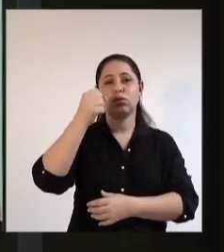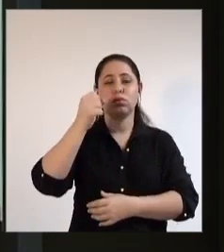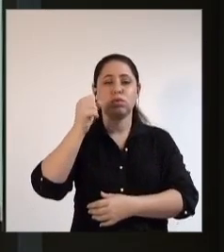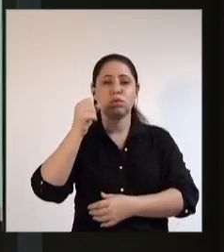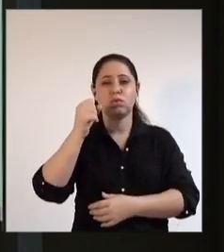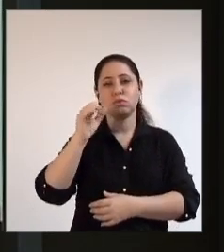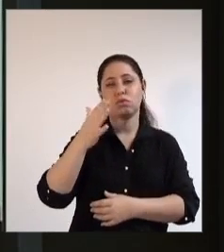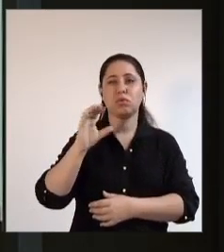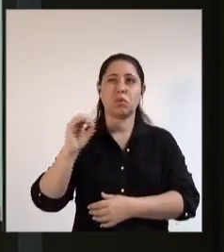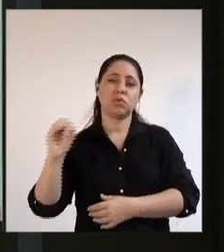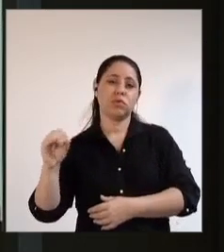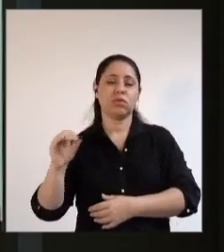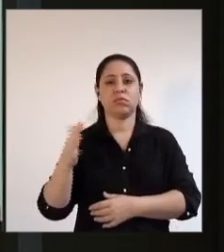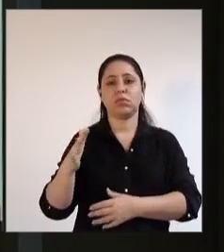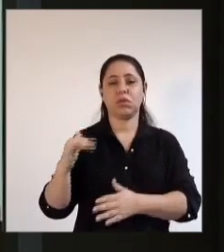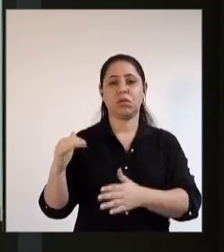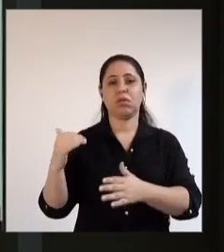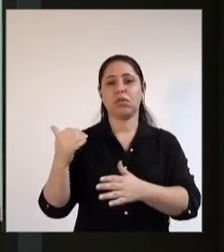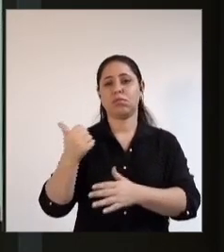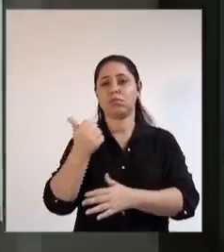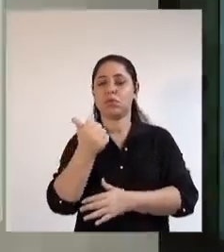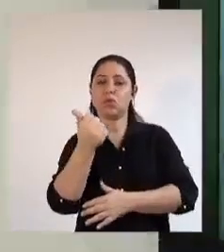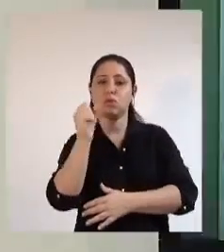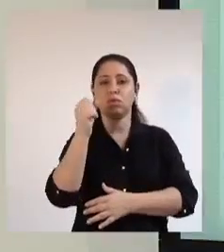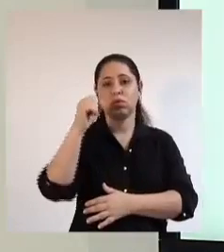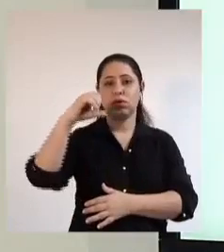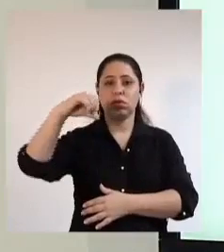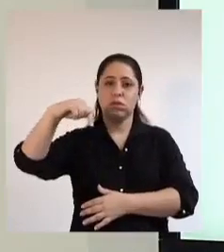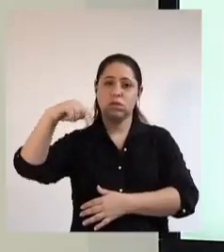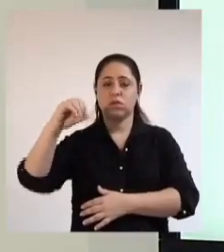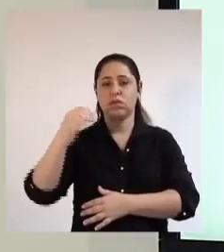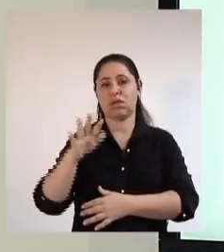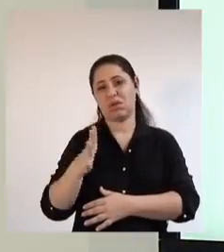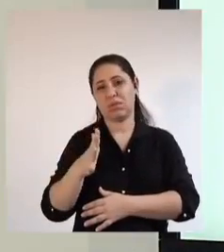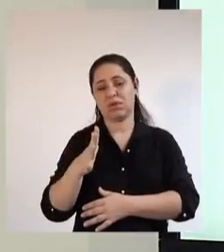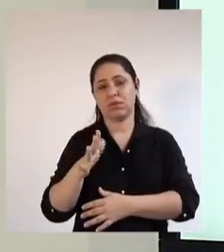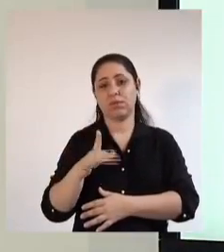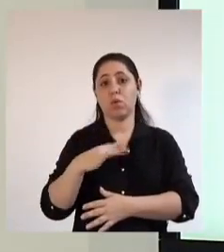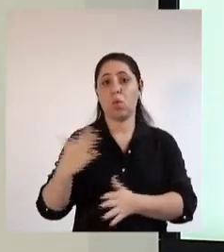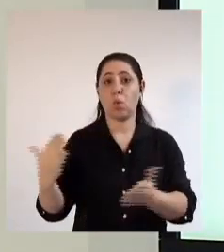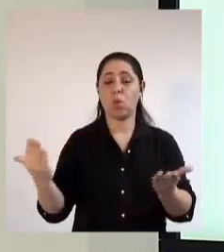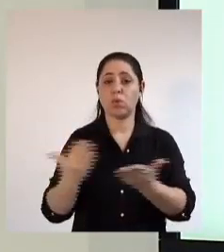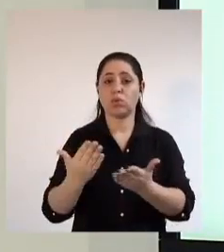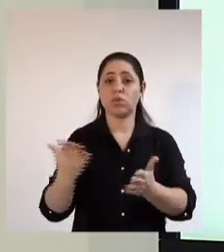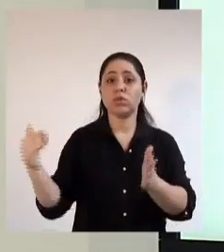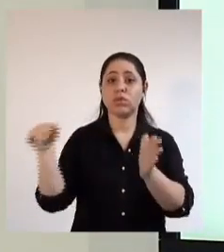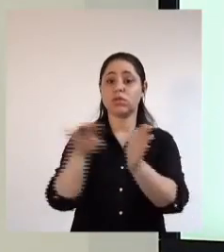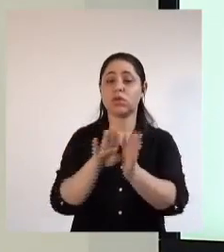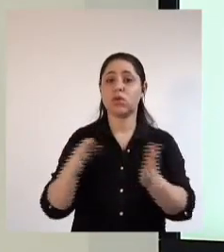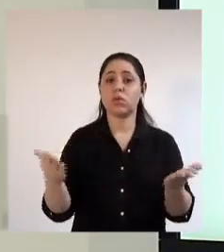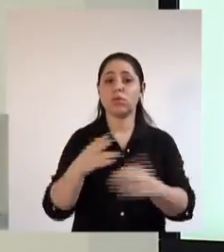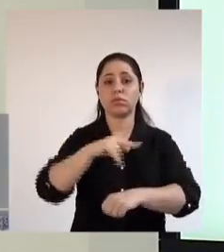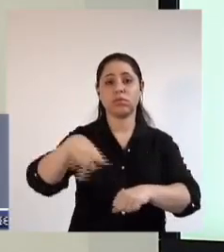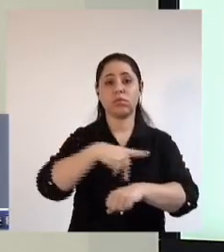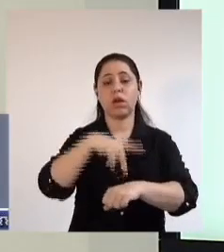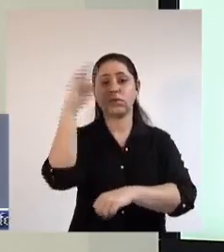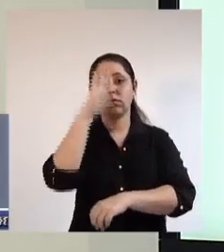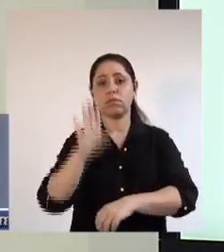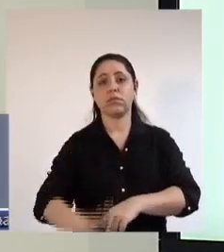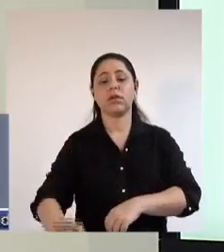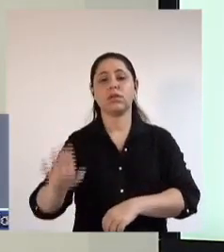pra frente e 1870 por aí mas hoje chega no nosso país nessa